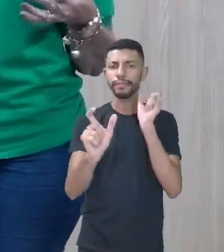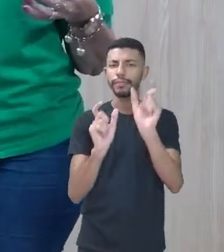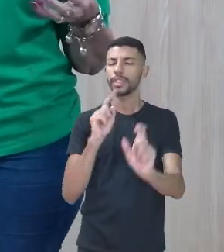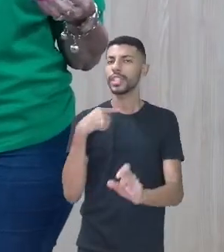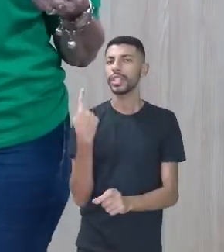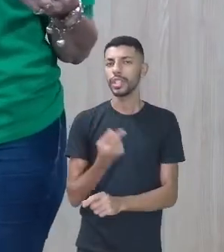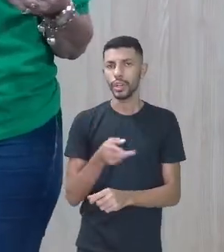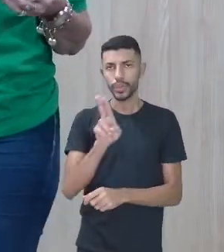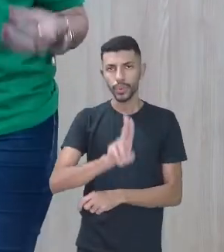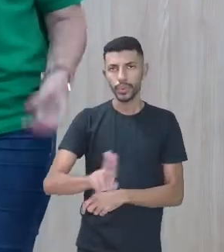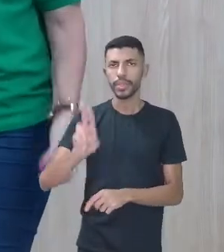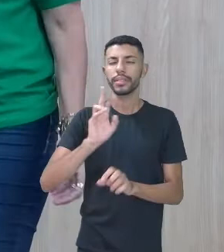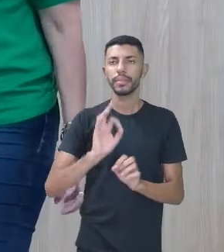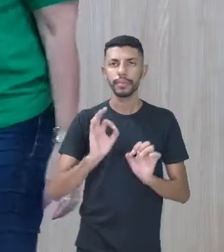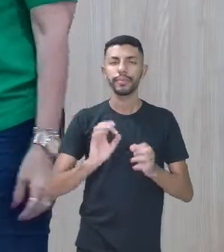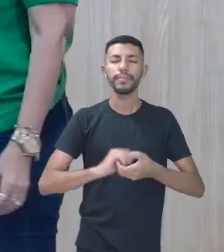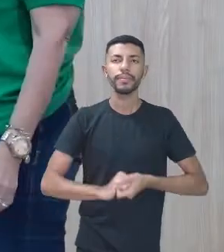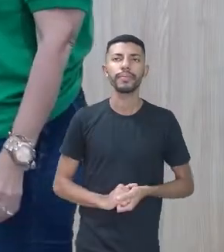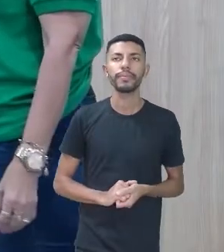que nós vamos usar.